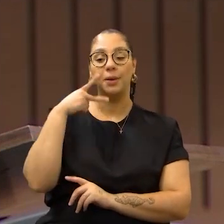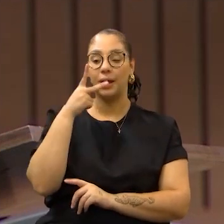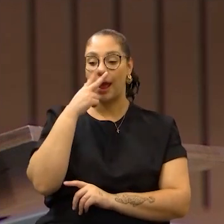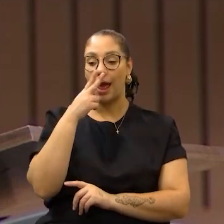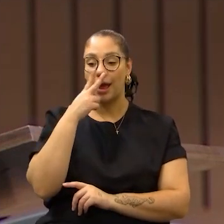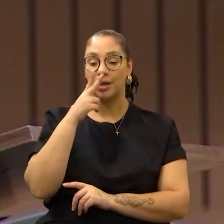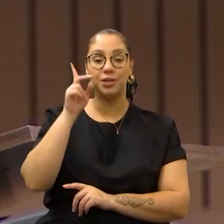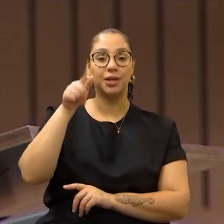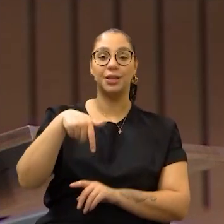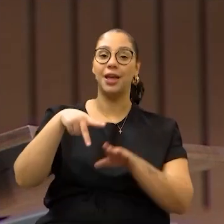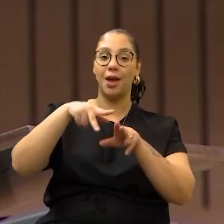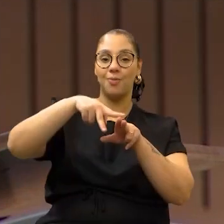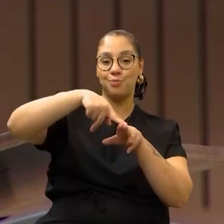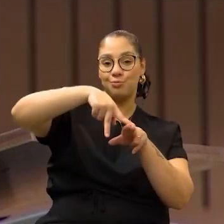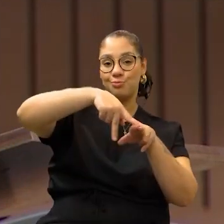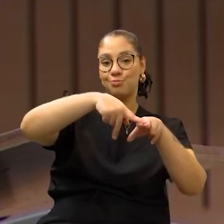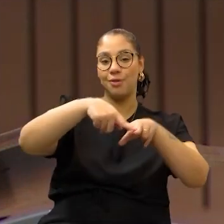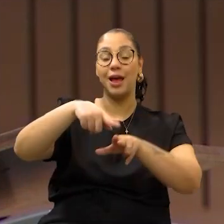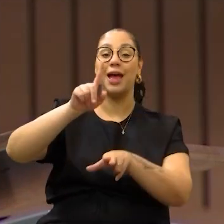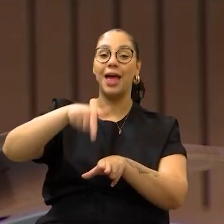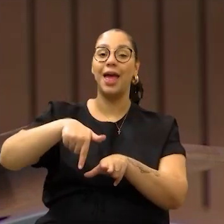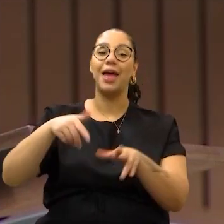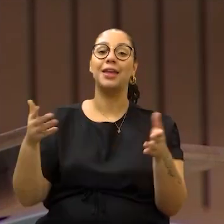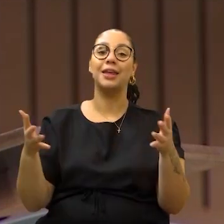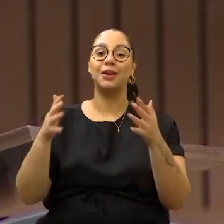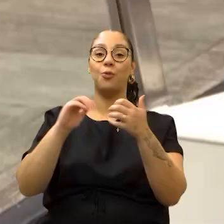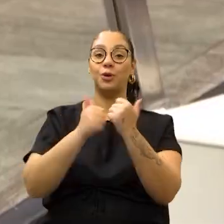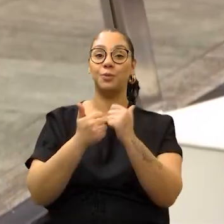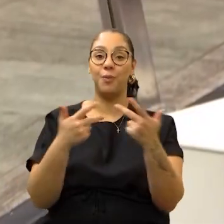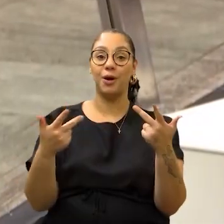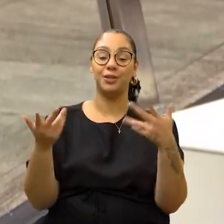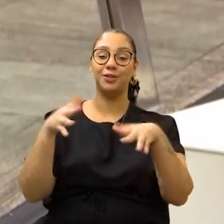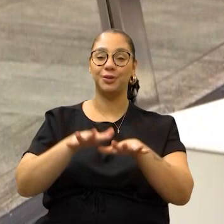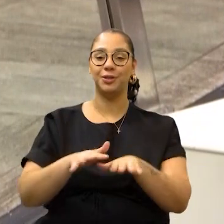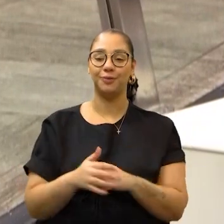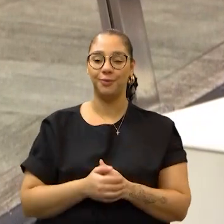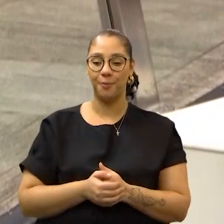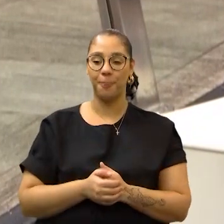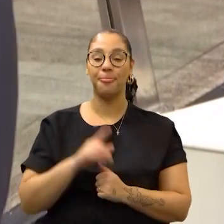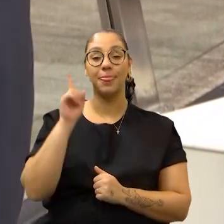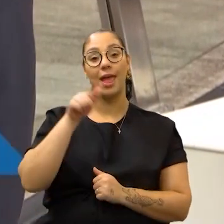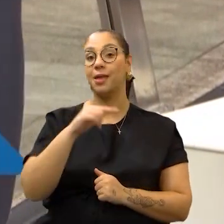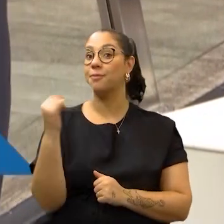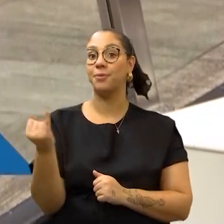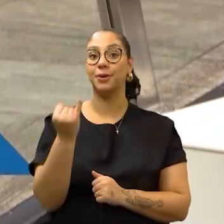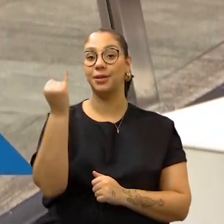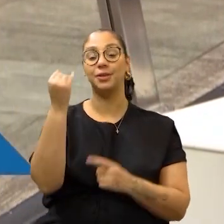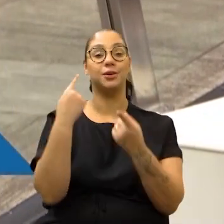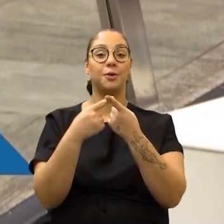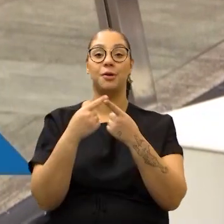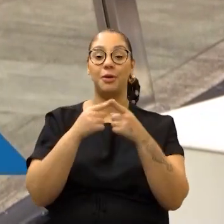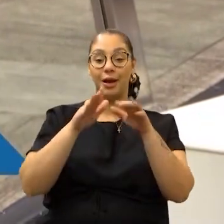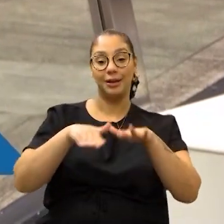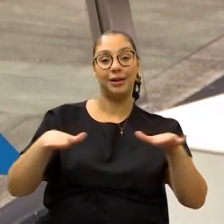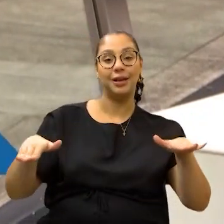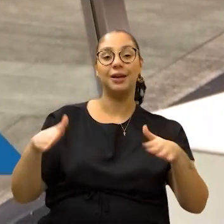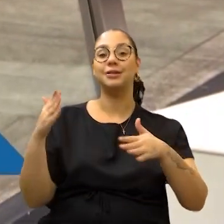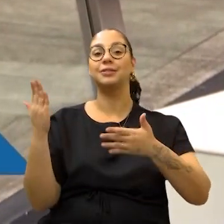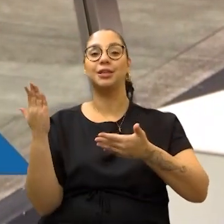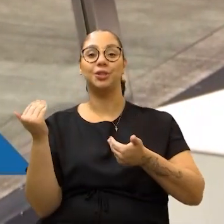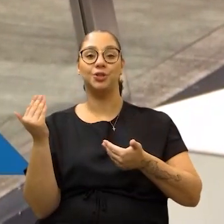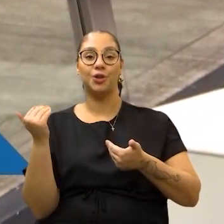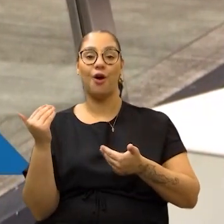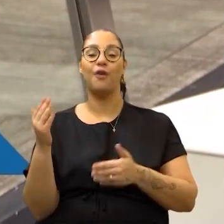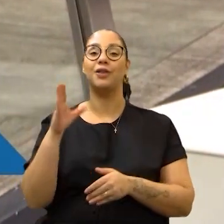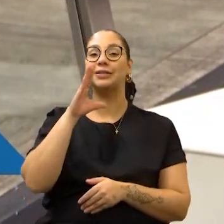parlamentar considera o skate um esporte inclusivo. É muito importante porque vai envolver